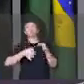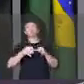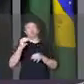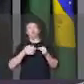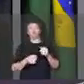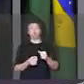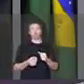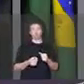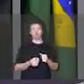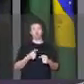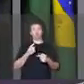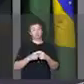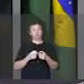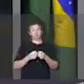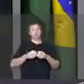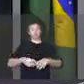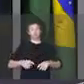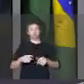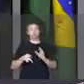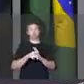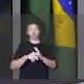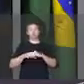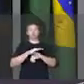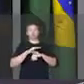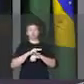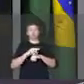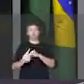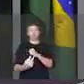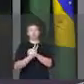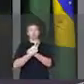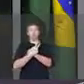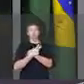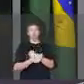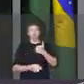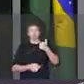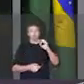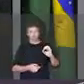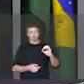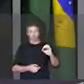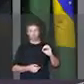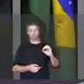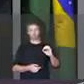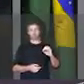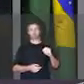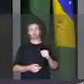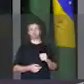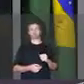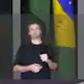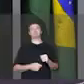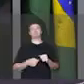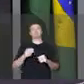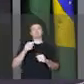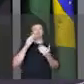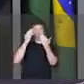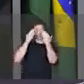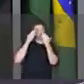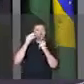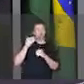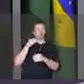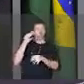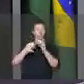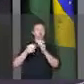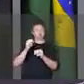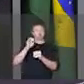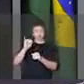de violação ao princípio constitucional da ampla defesa. E 10. Suspeição do juiz. O ministro que é vítima